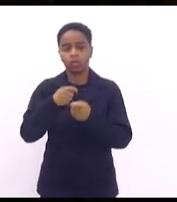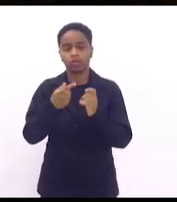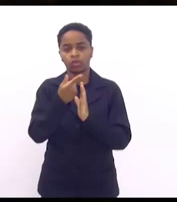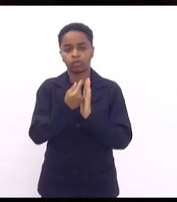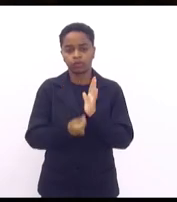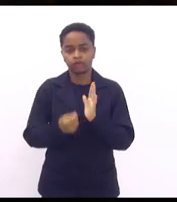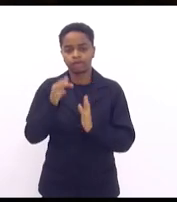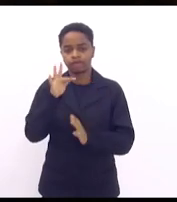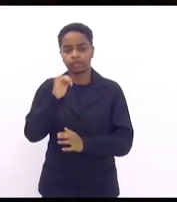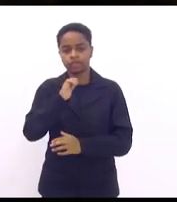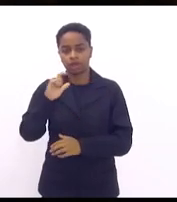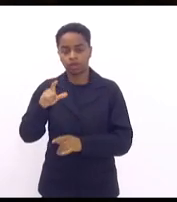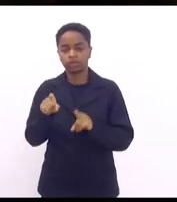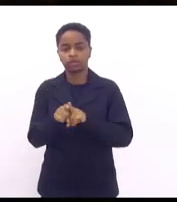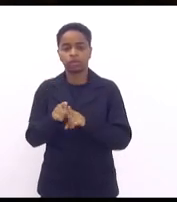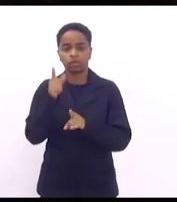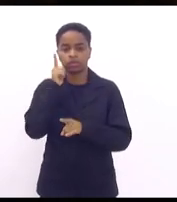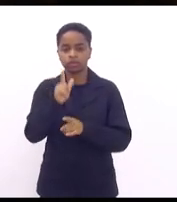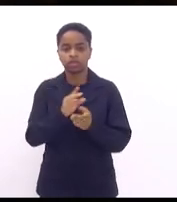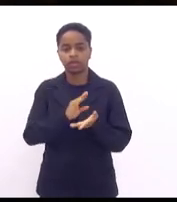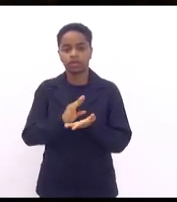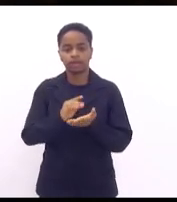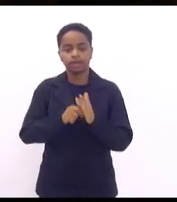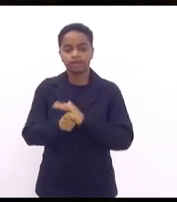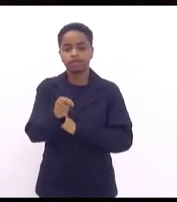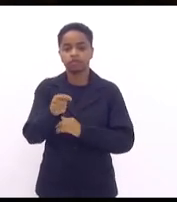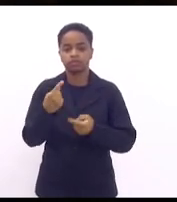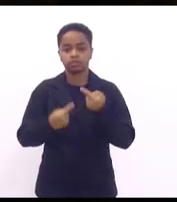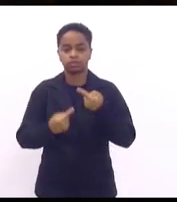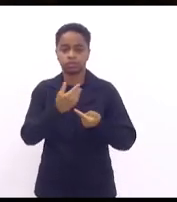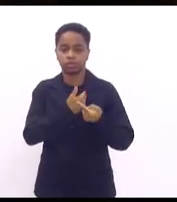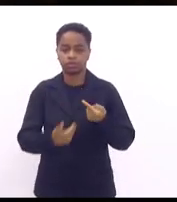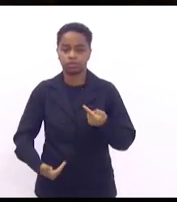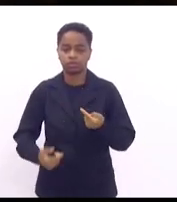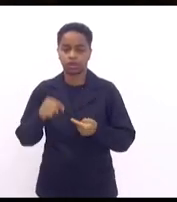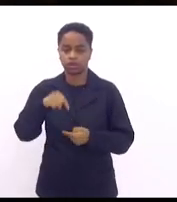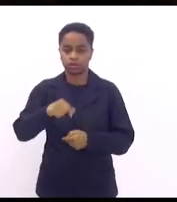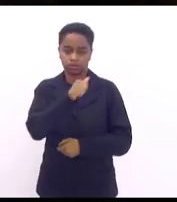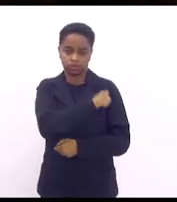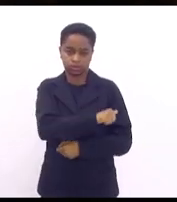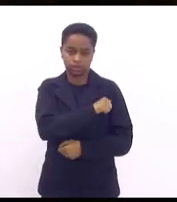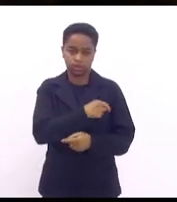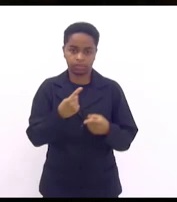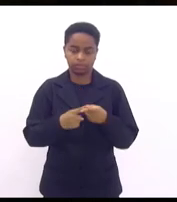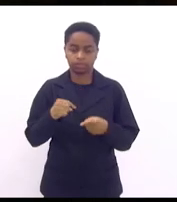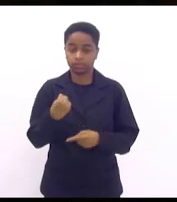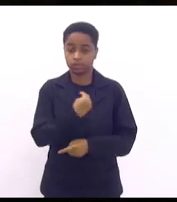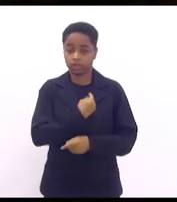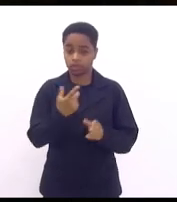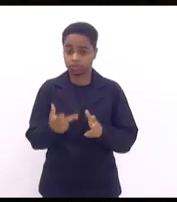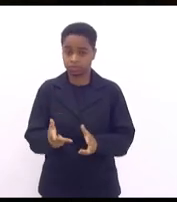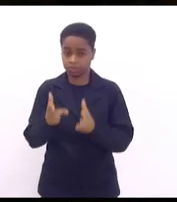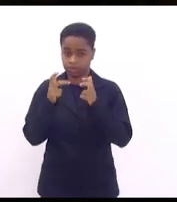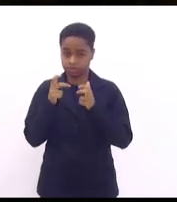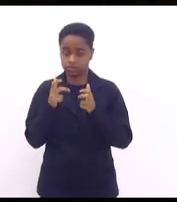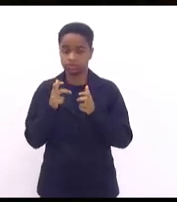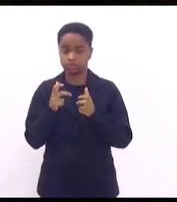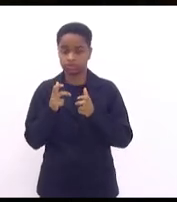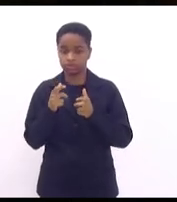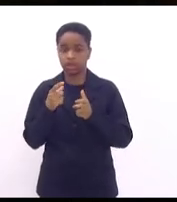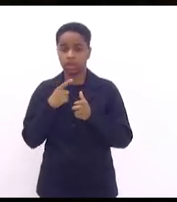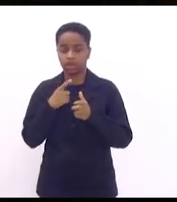e a capacidade de investimento em política pública no Estado do Rio de Janeiro. A gente percebe que aqui, dentre